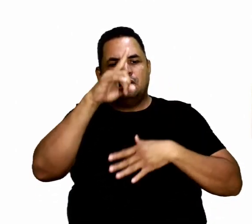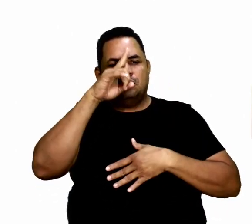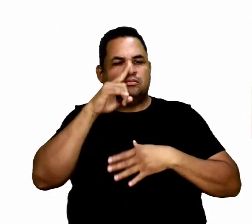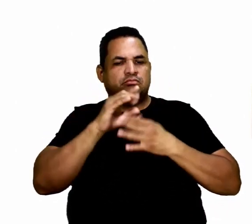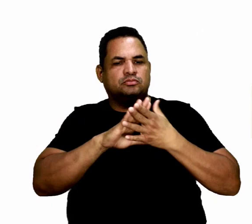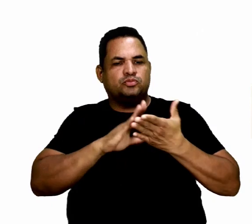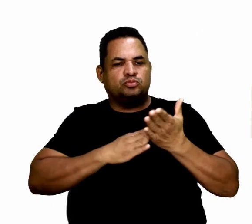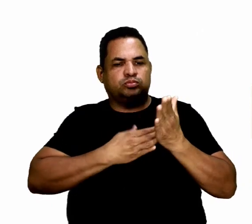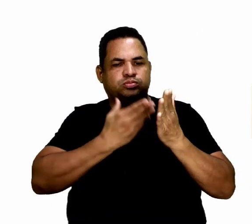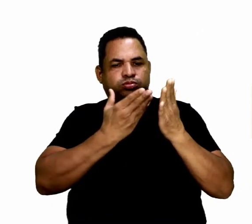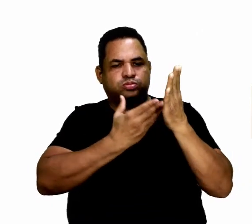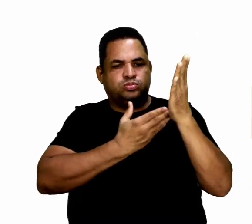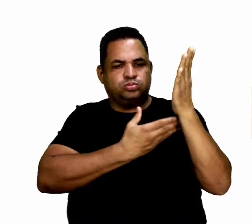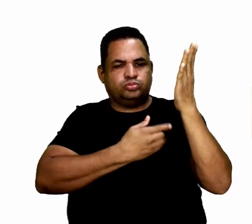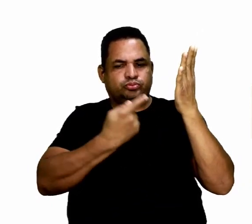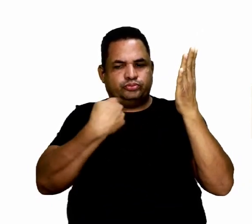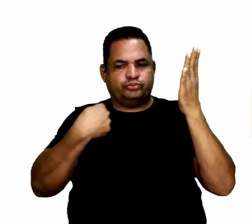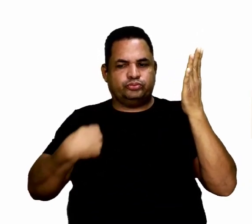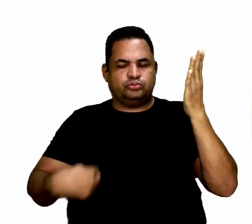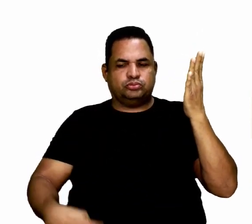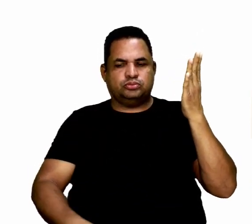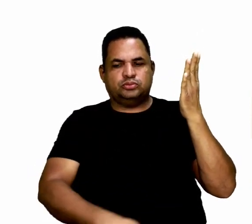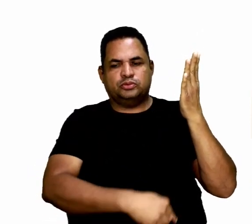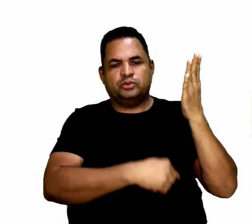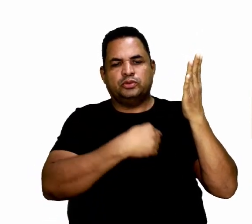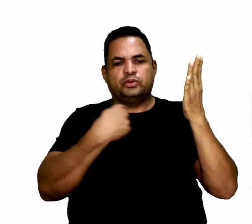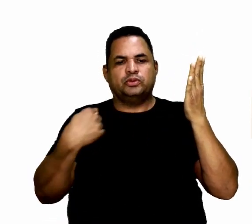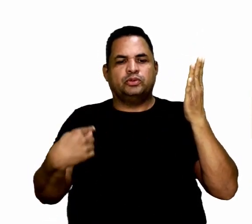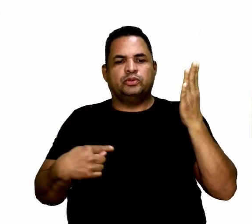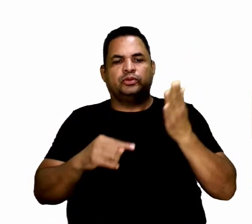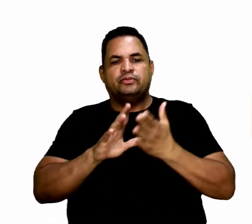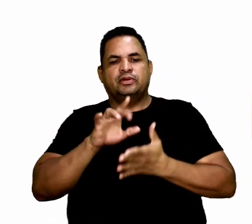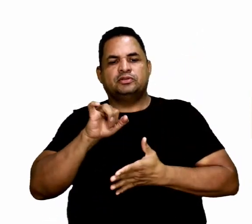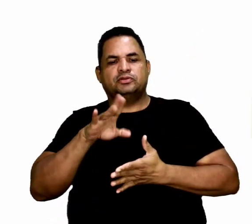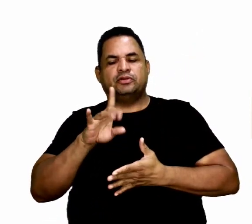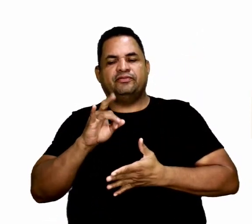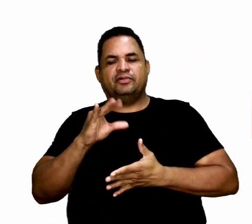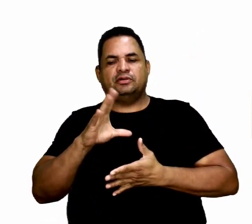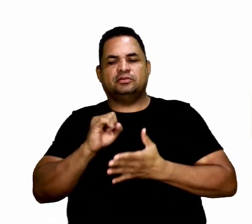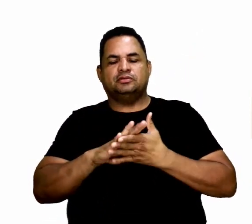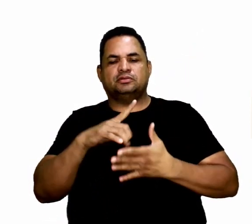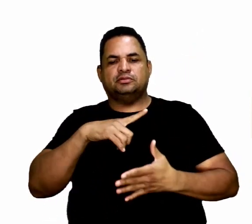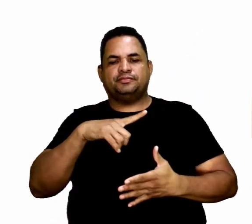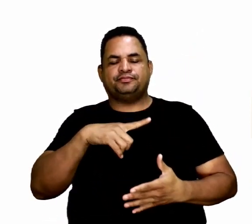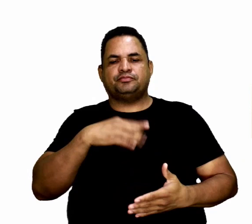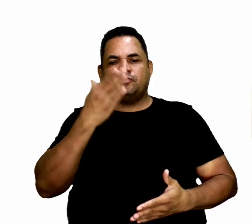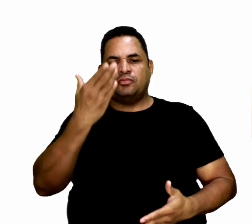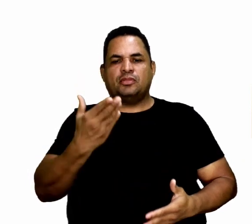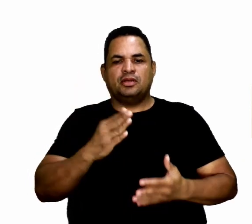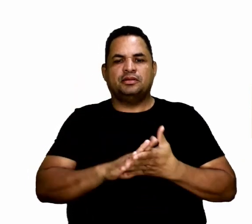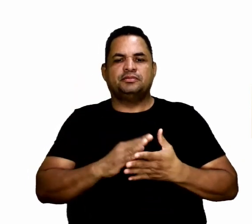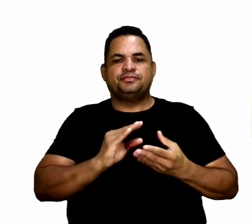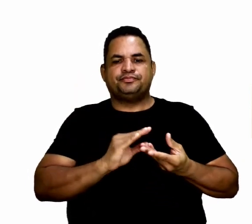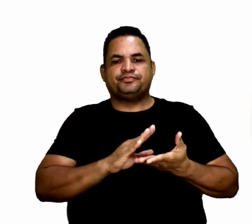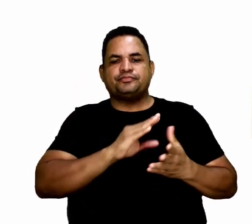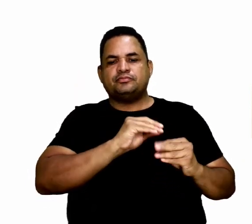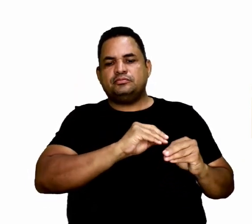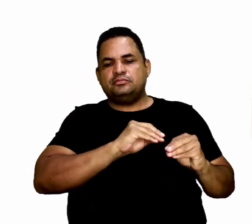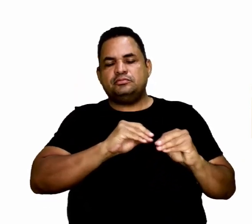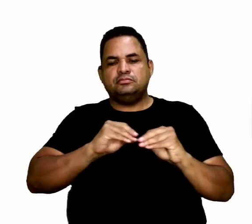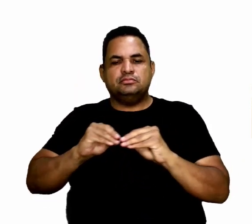lentamente em nosso corpo através dos vasos linfáticos. Então a gente tem esses vasos linfáticos que vão levar